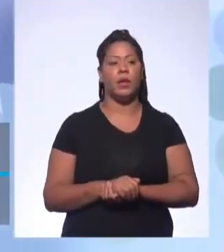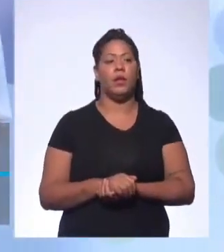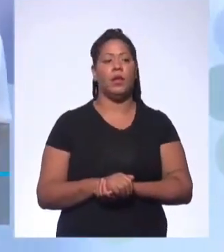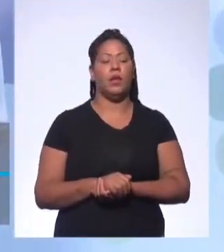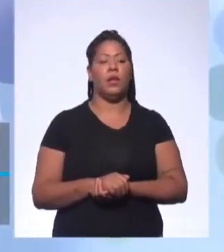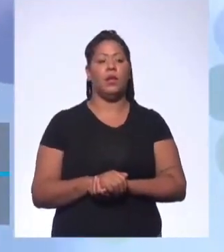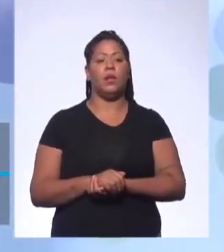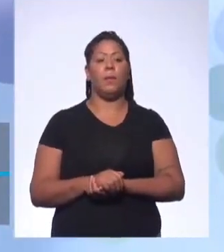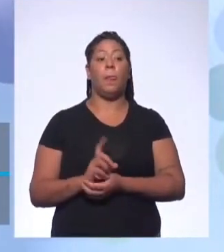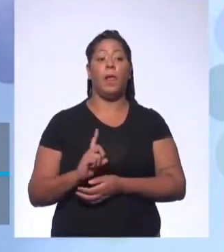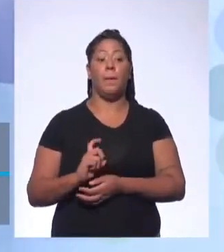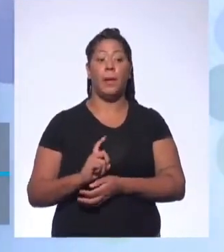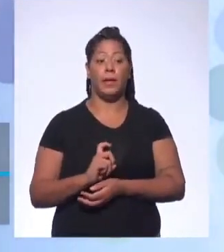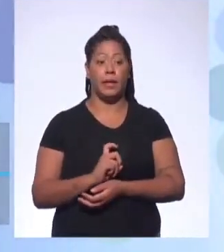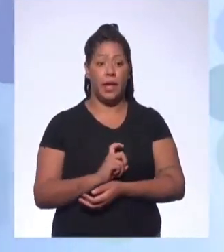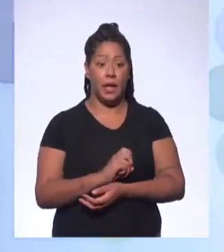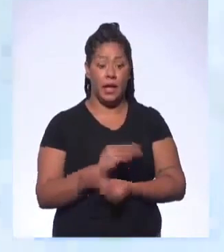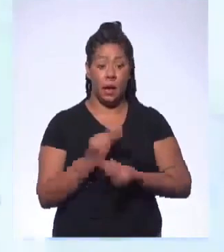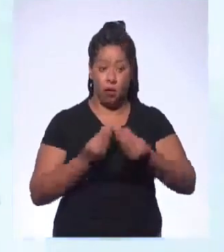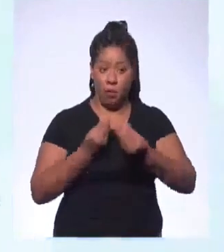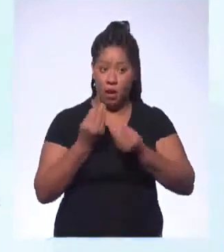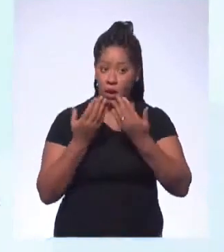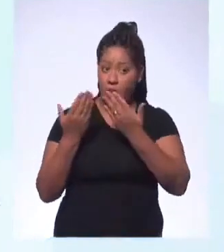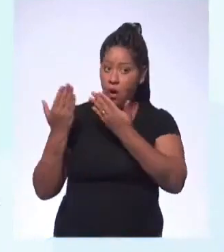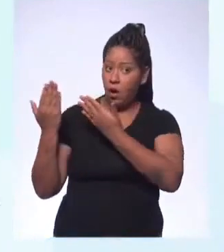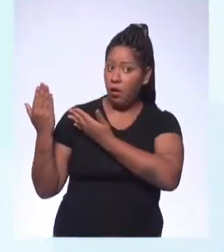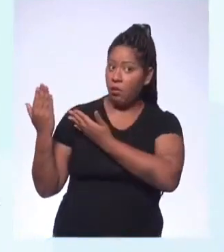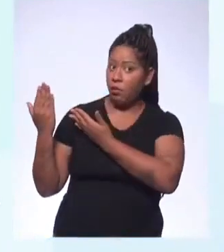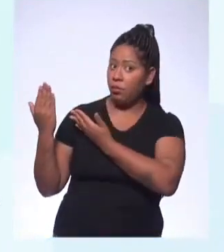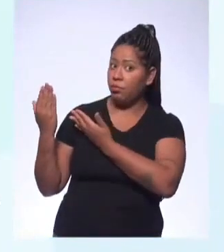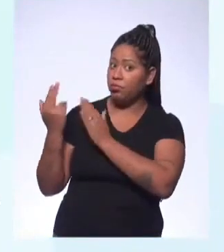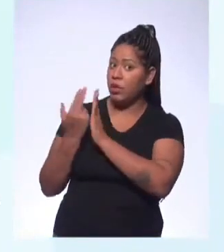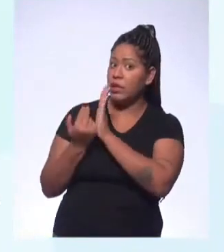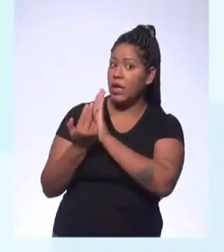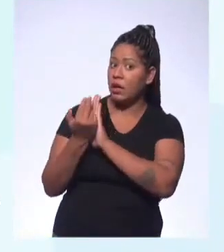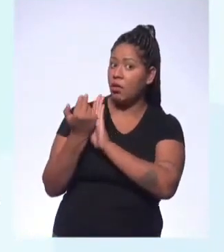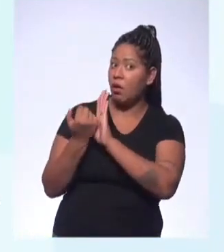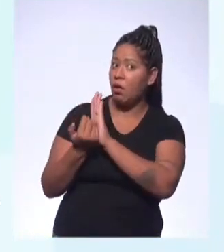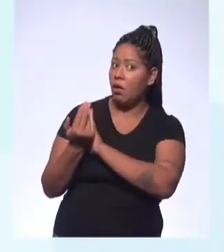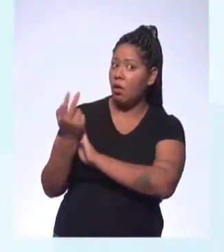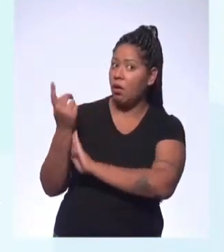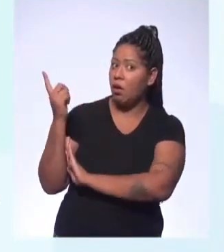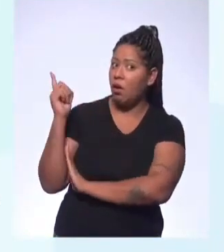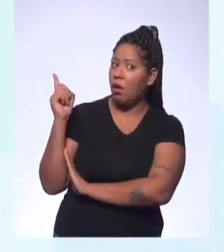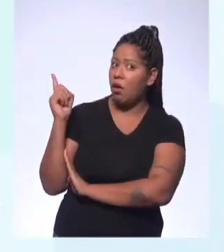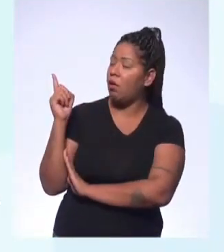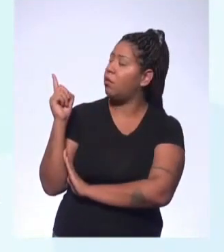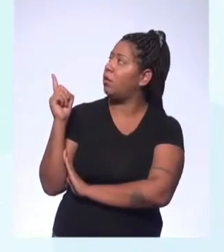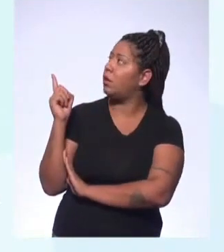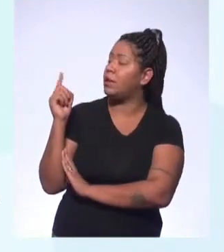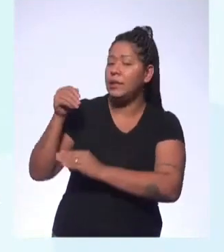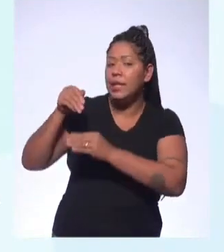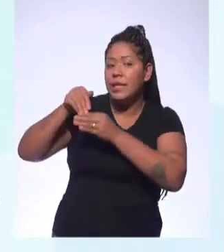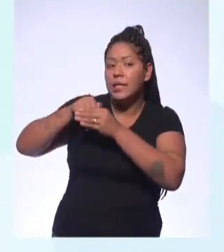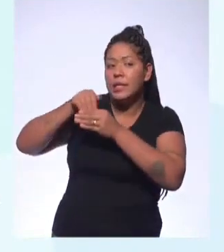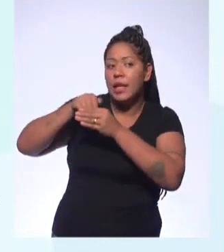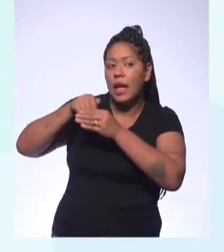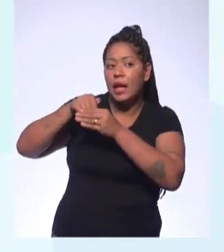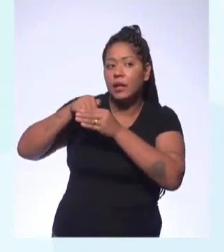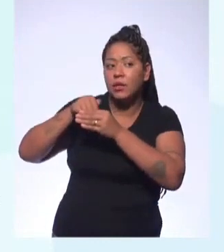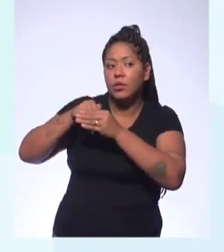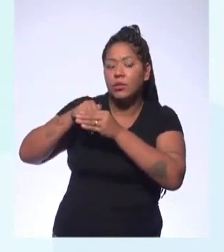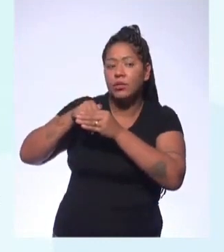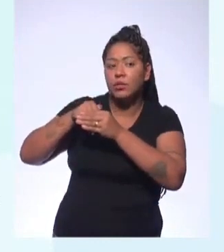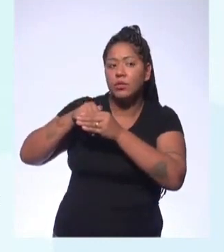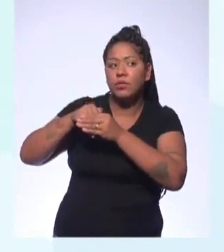novo, a bactéria, para a gente ver a estruturinha dela, né? Então você vai ter material genético, você vai ter, ela pode